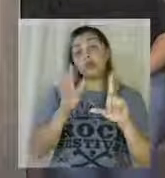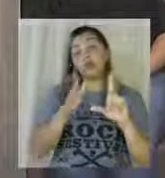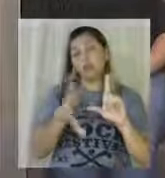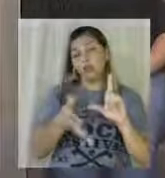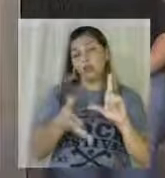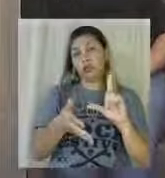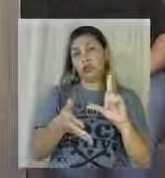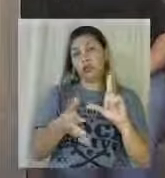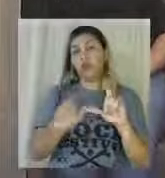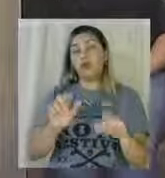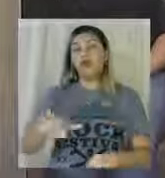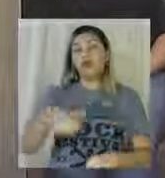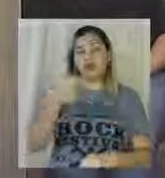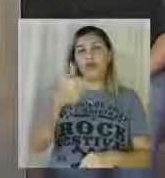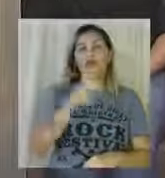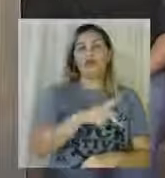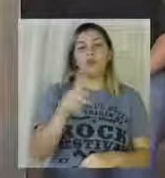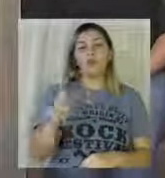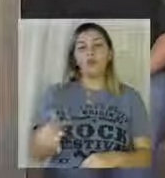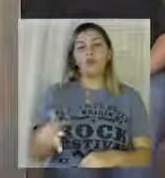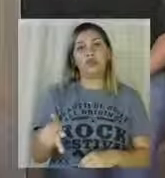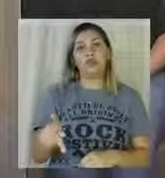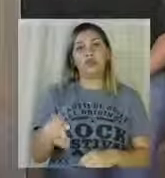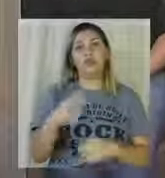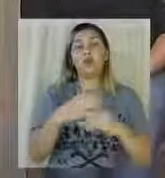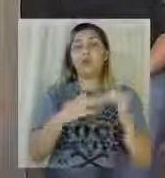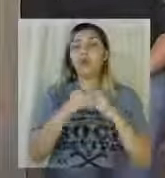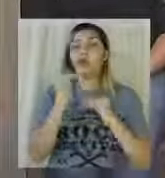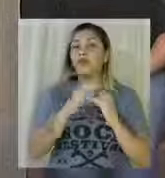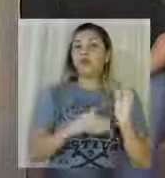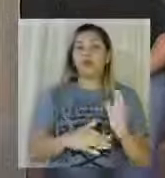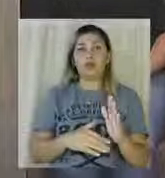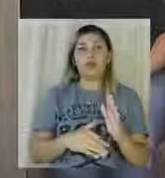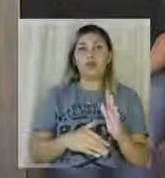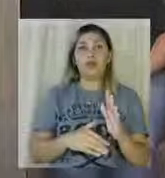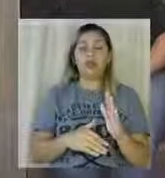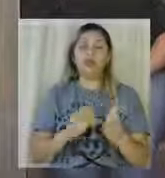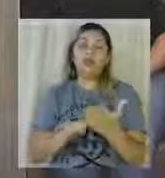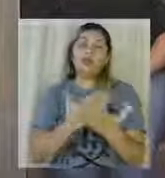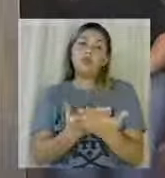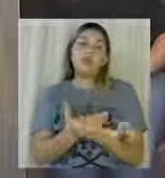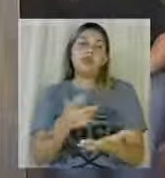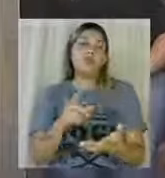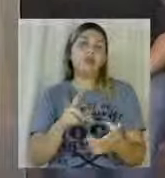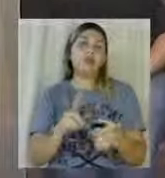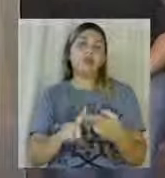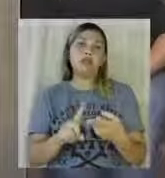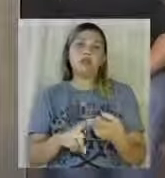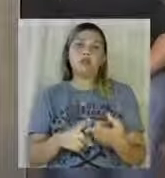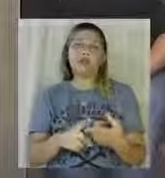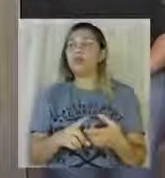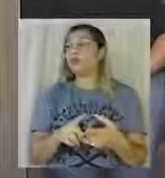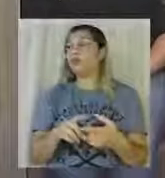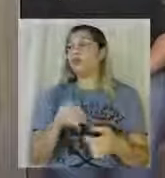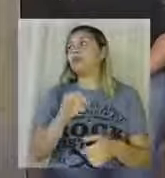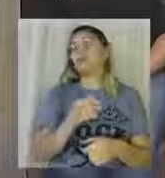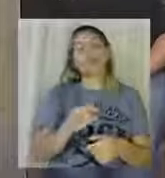mais melhorar como professora, como profissional. E como intérprete também. Aliás,